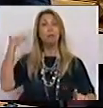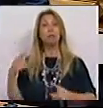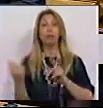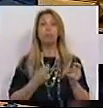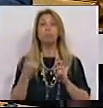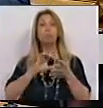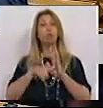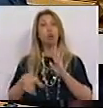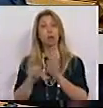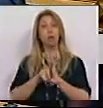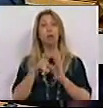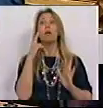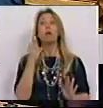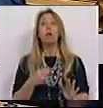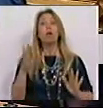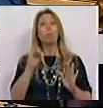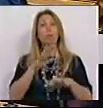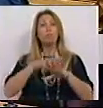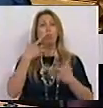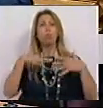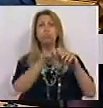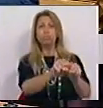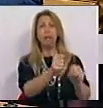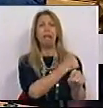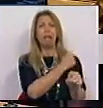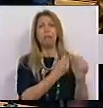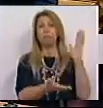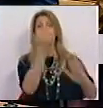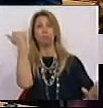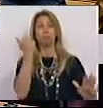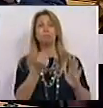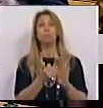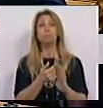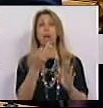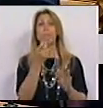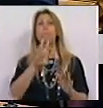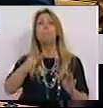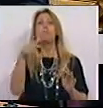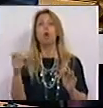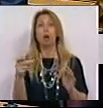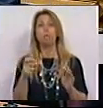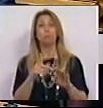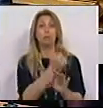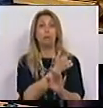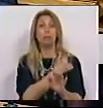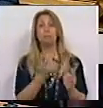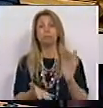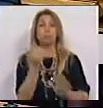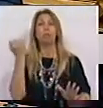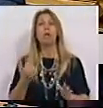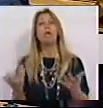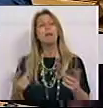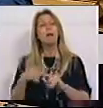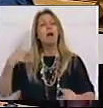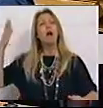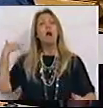Socialista sobre as penhoras de habitações próprias e permanentes. E nesse debate, o PSD, em resposta a uma acusação da